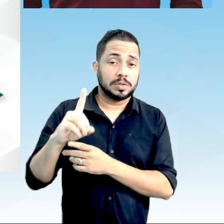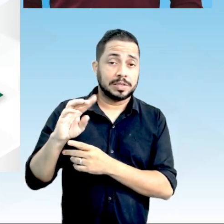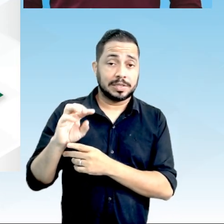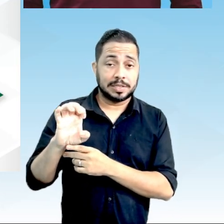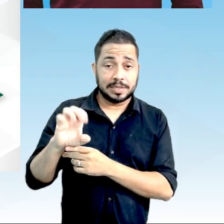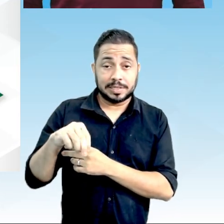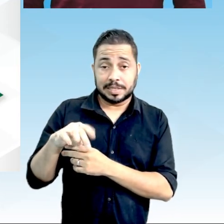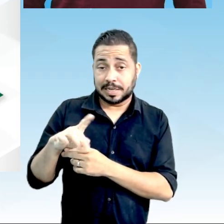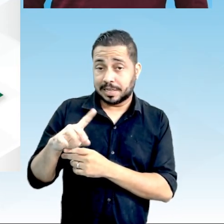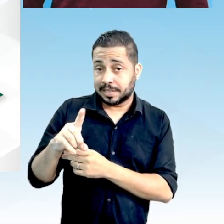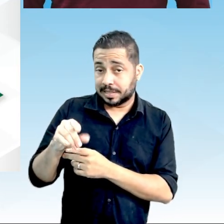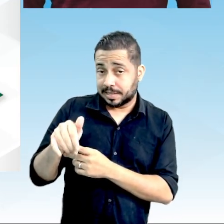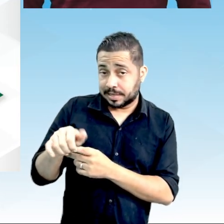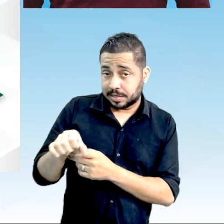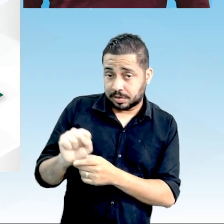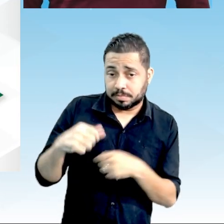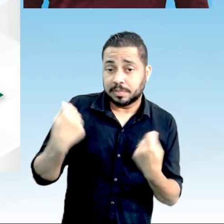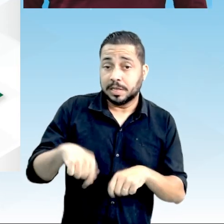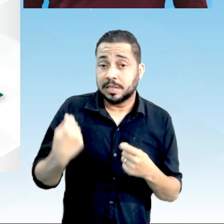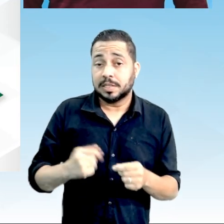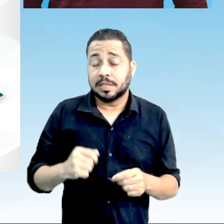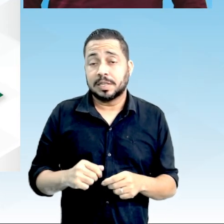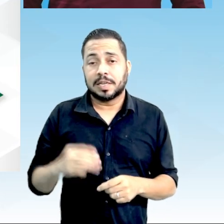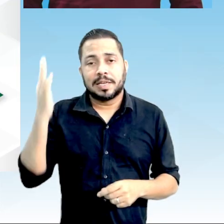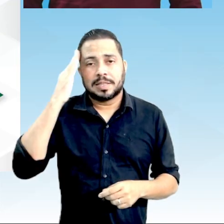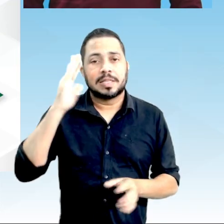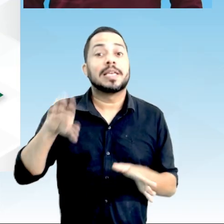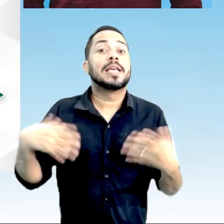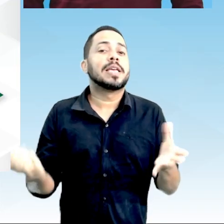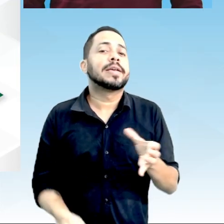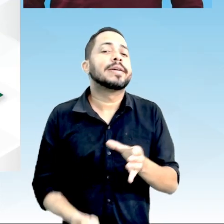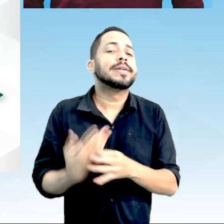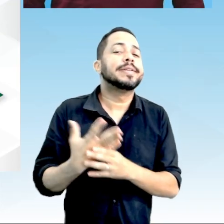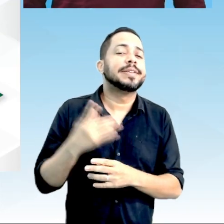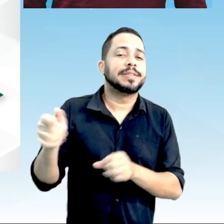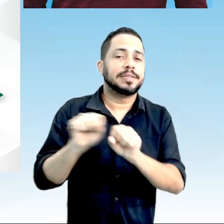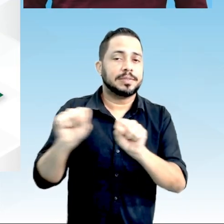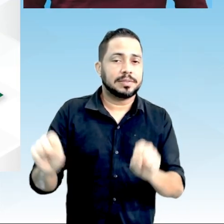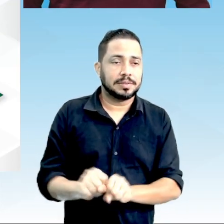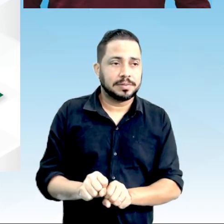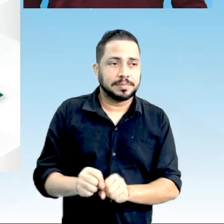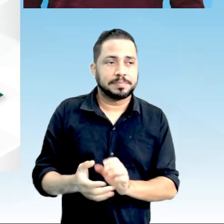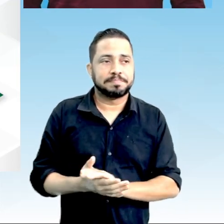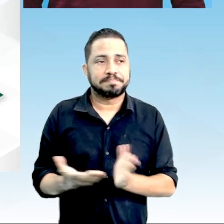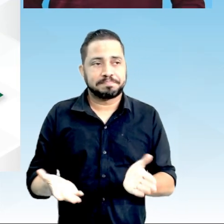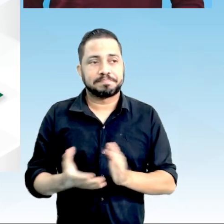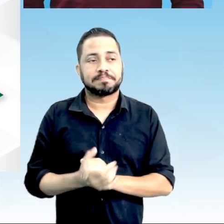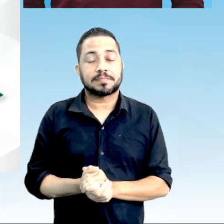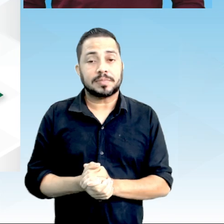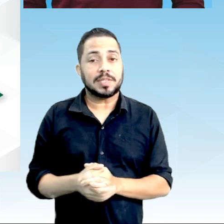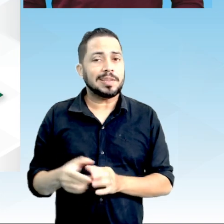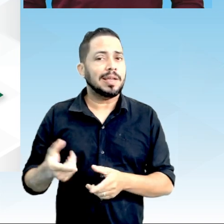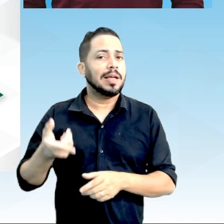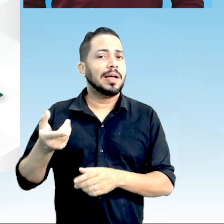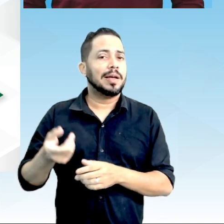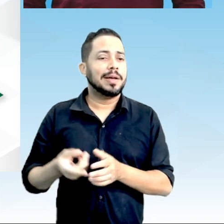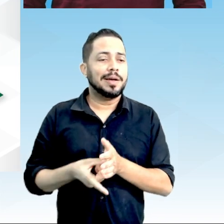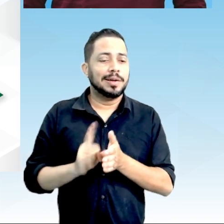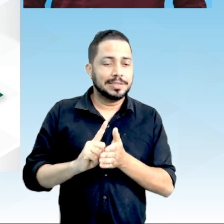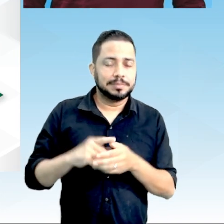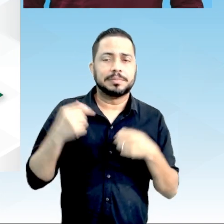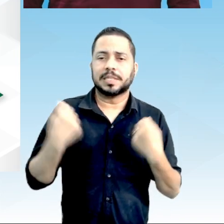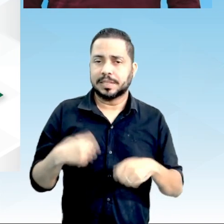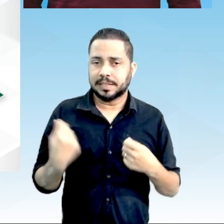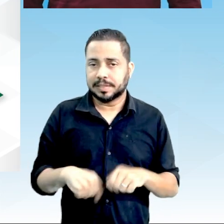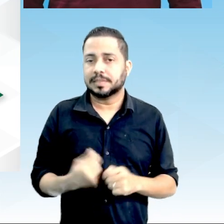pouquinho do cara que desenvolveu esse sistema aí chamado René Descartes, tá? Mas antes disso você precisa entender que